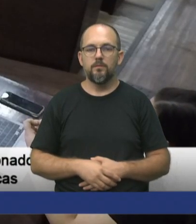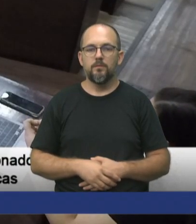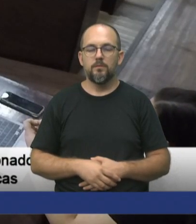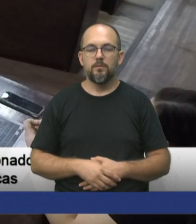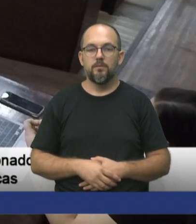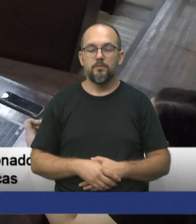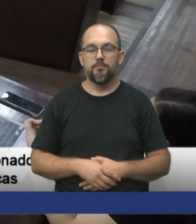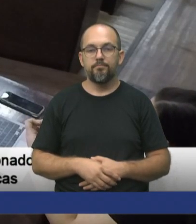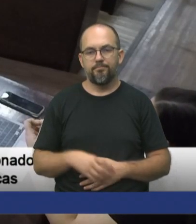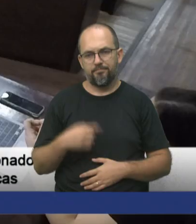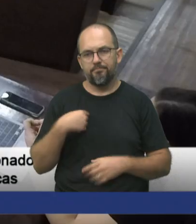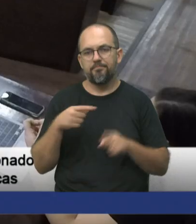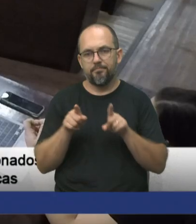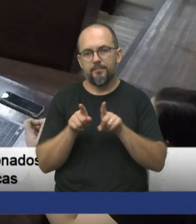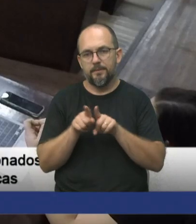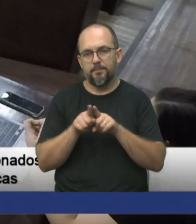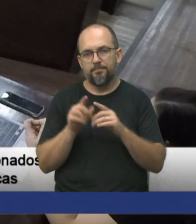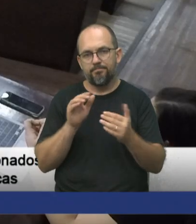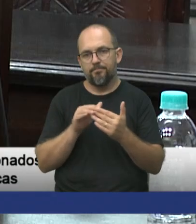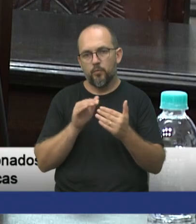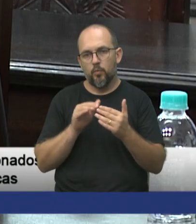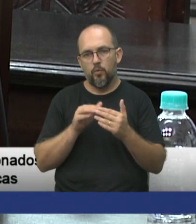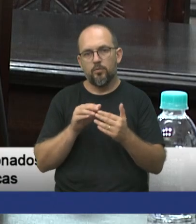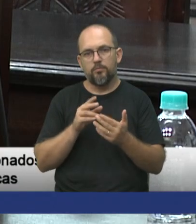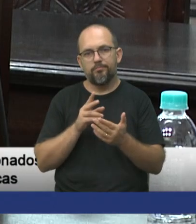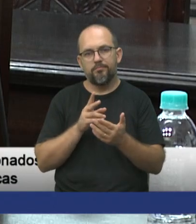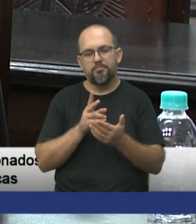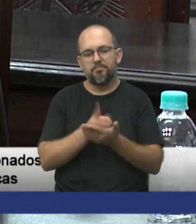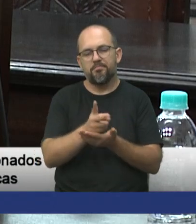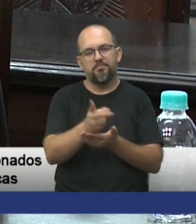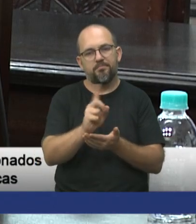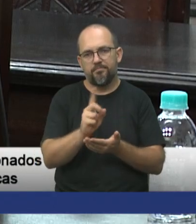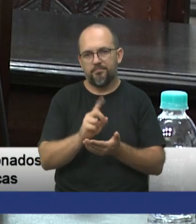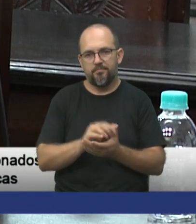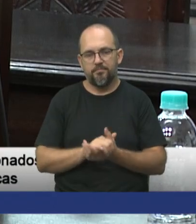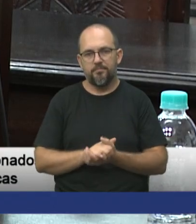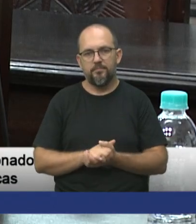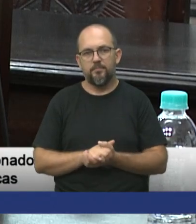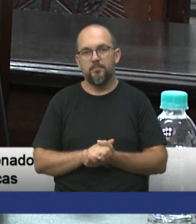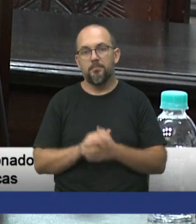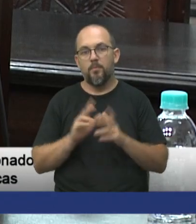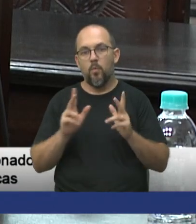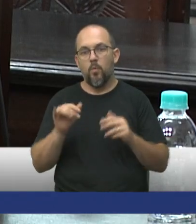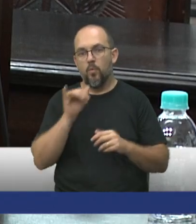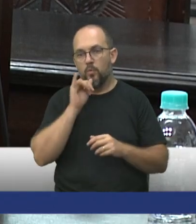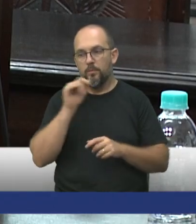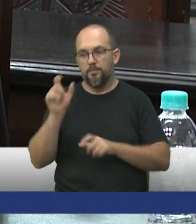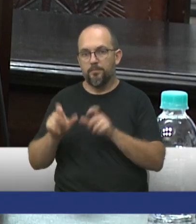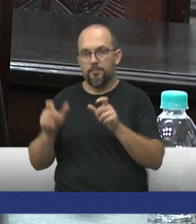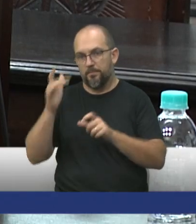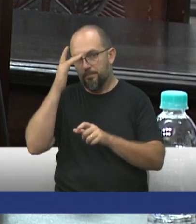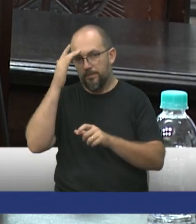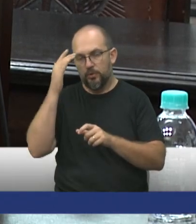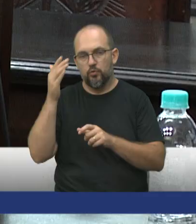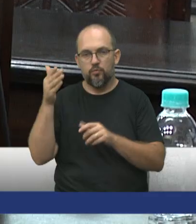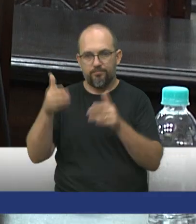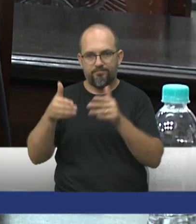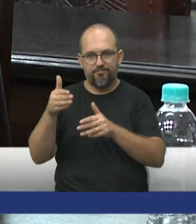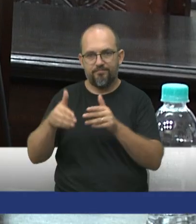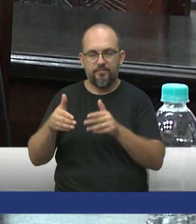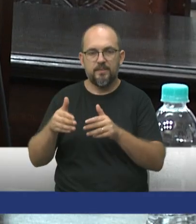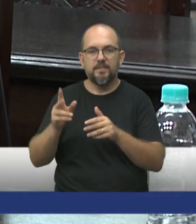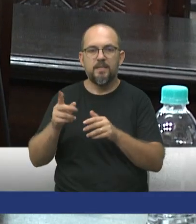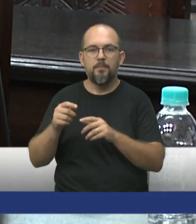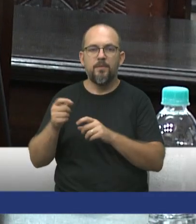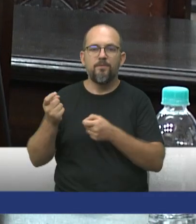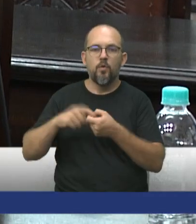Eu também sou a favor, assim, de não ser permanente, né? Mas que nem os pacientes lá nossos, eles passam em retorno a